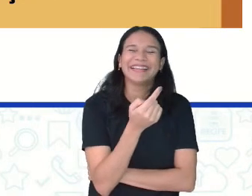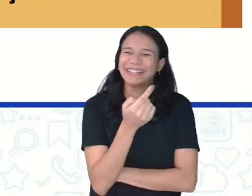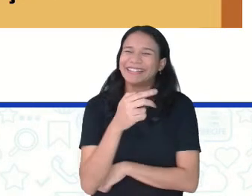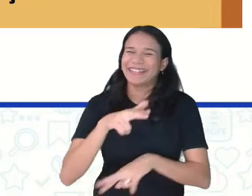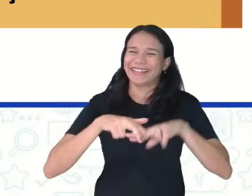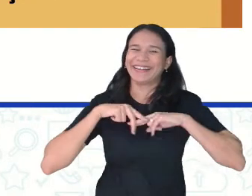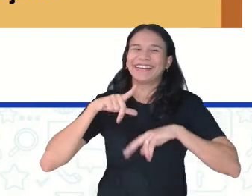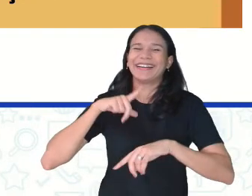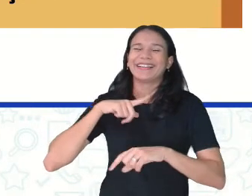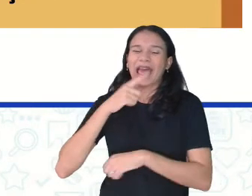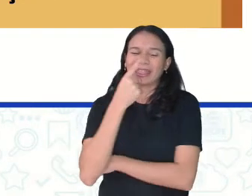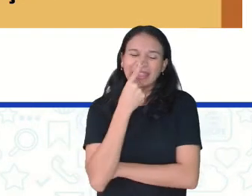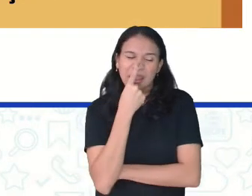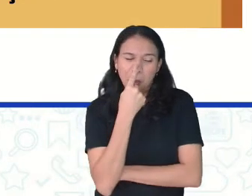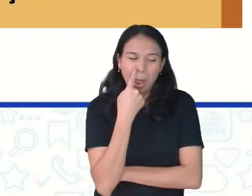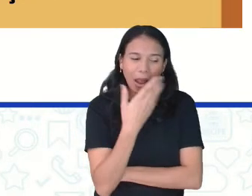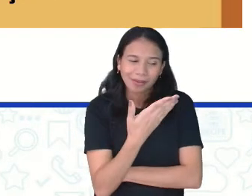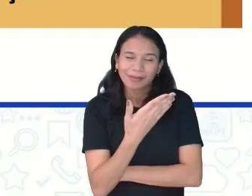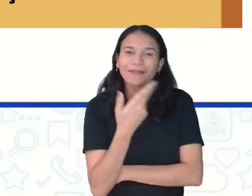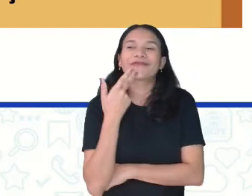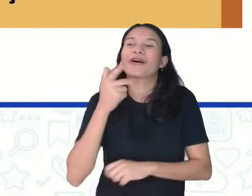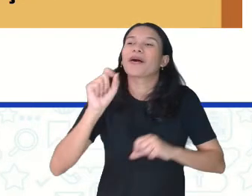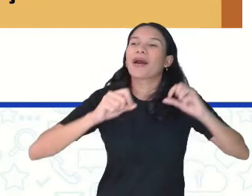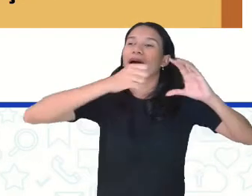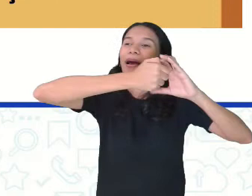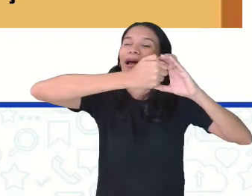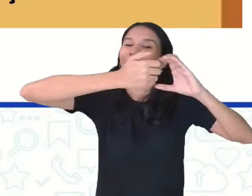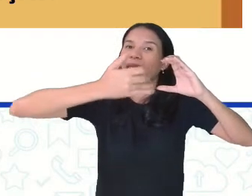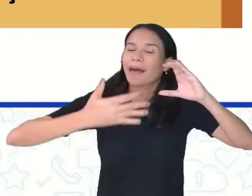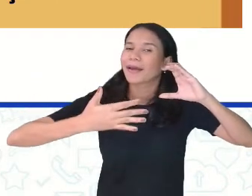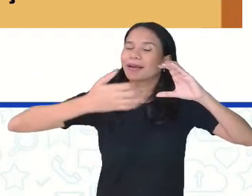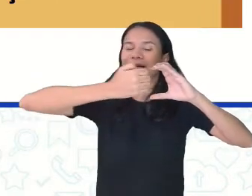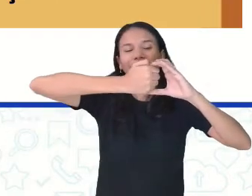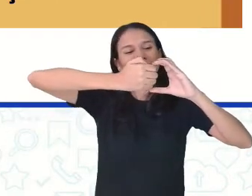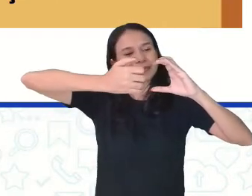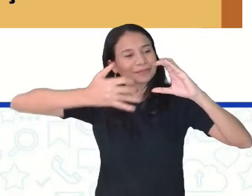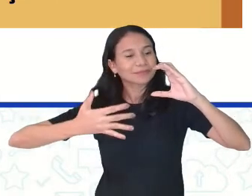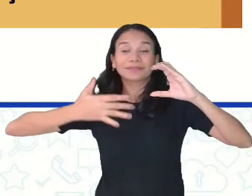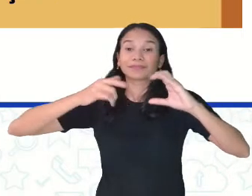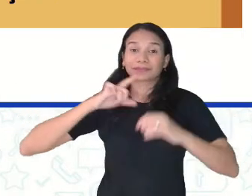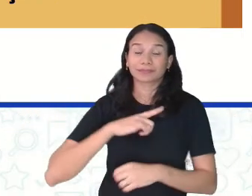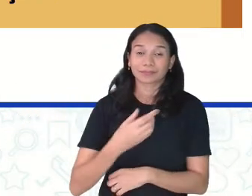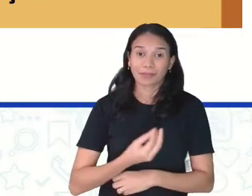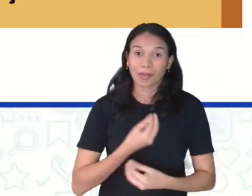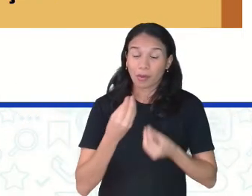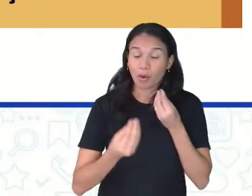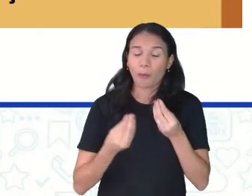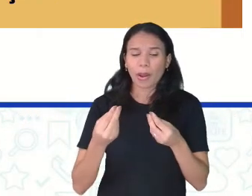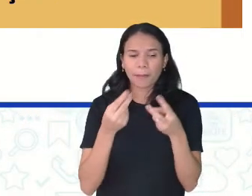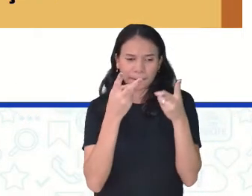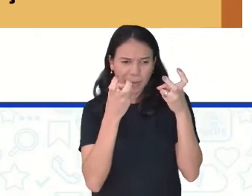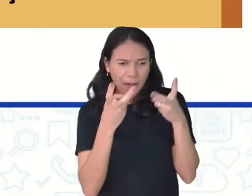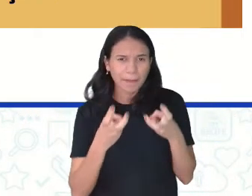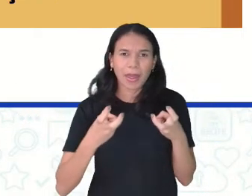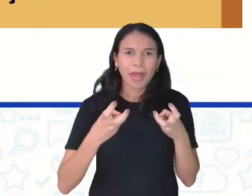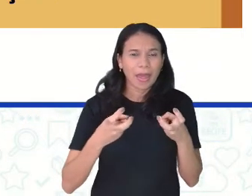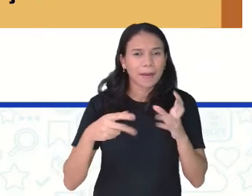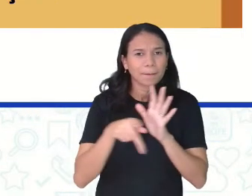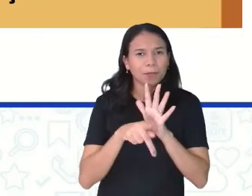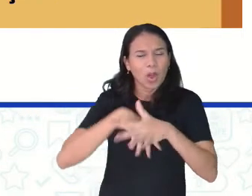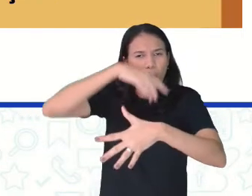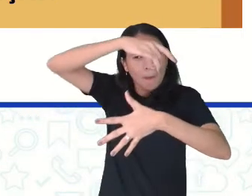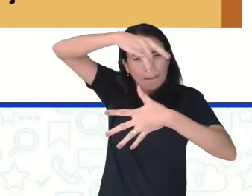E ele, o que ele fez? Ele propôs uma classificação, e essa classificação, ele ficou de olho aí nas